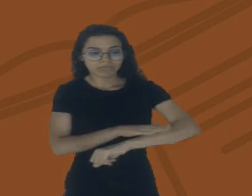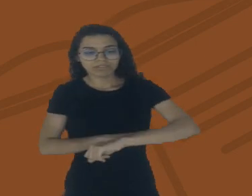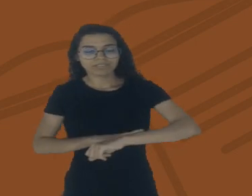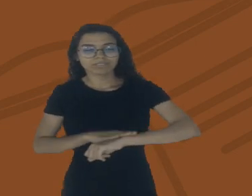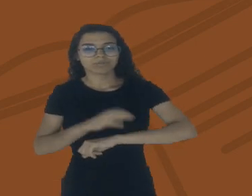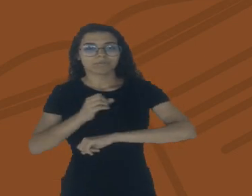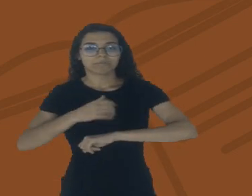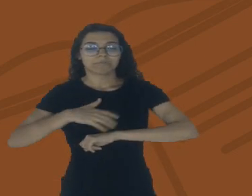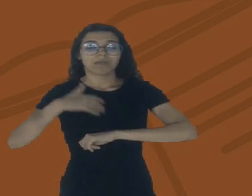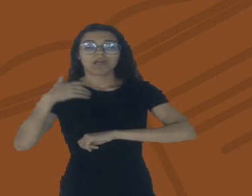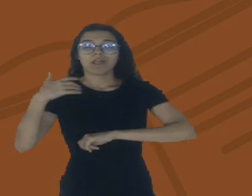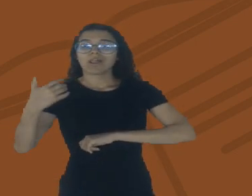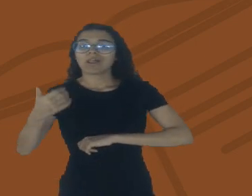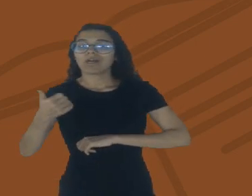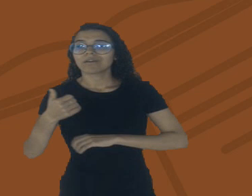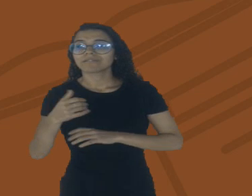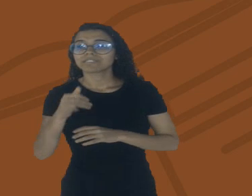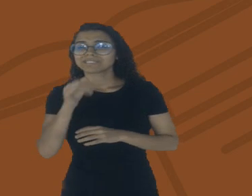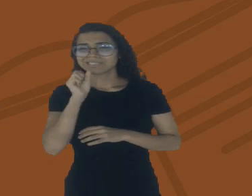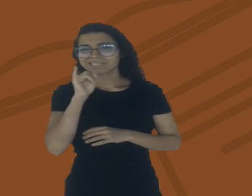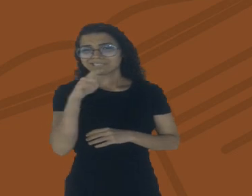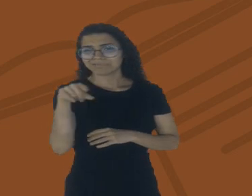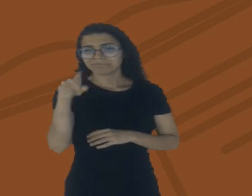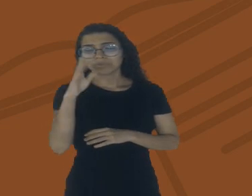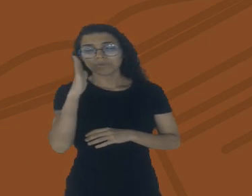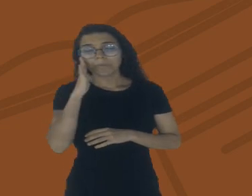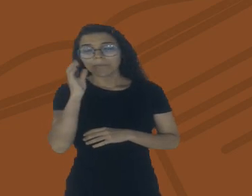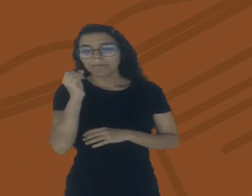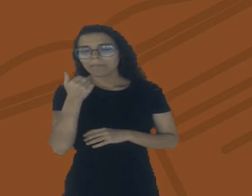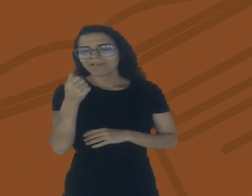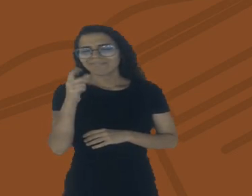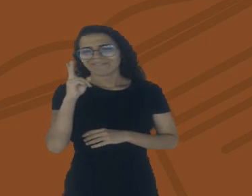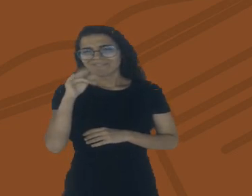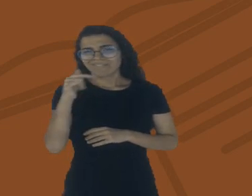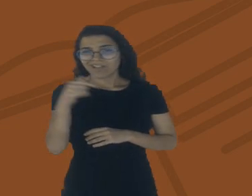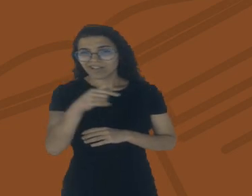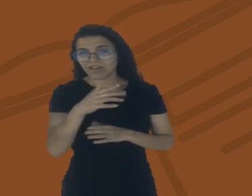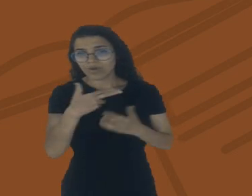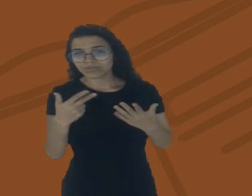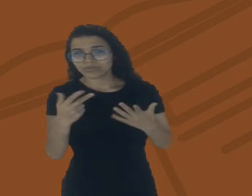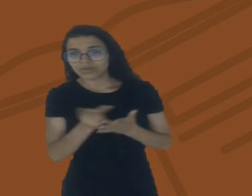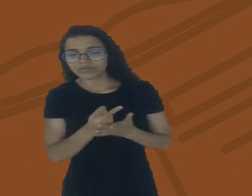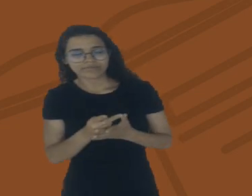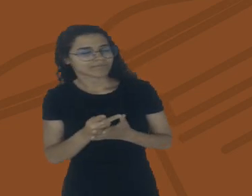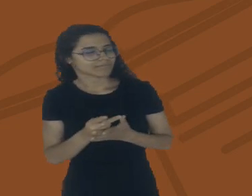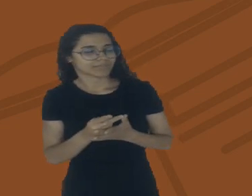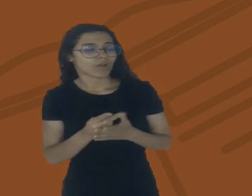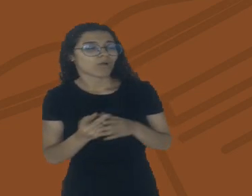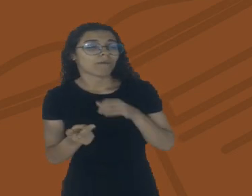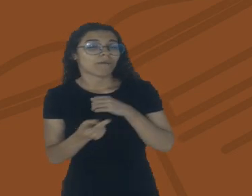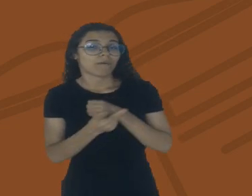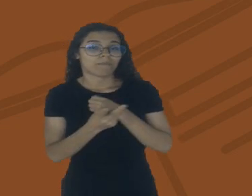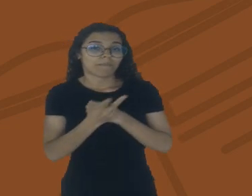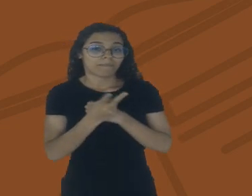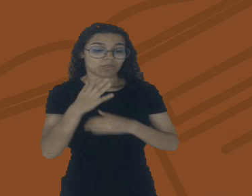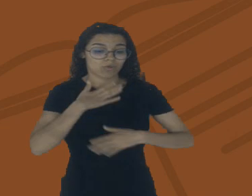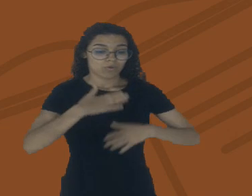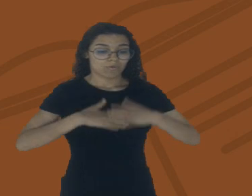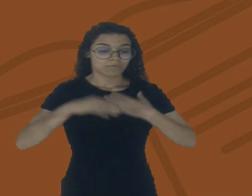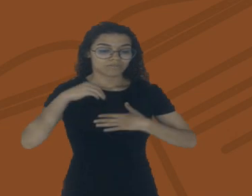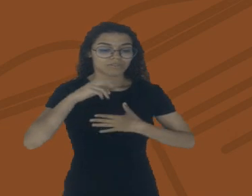renovam. Então, se a gente não está dormindo direito, isso vai acontecer? Não. Então, a nossa imunidade vai estar afetada por conta desse não